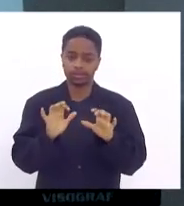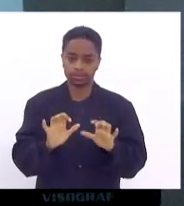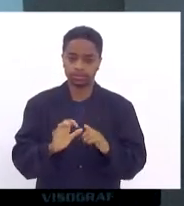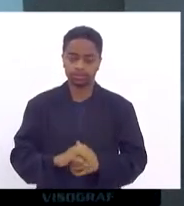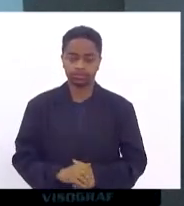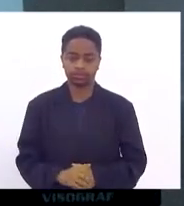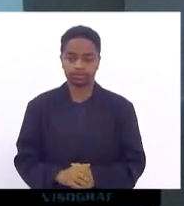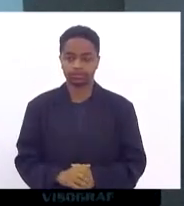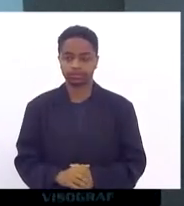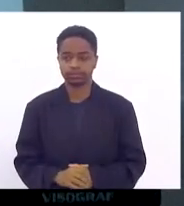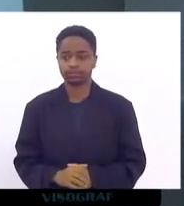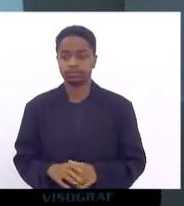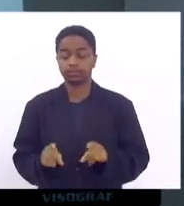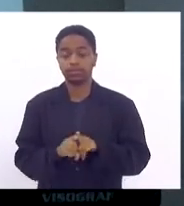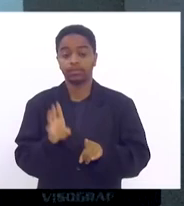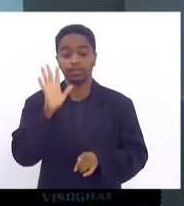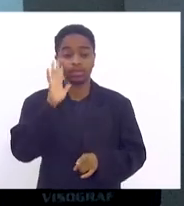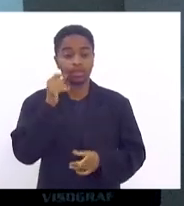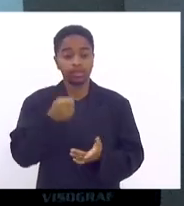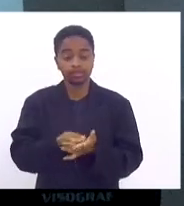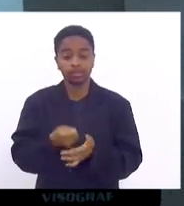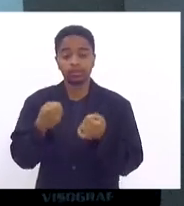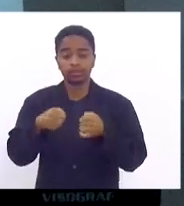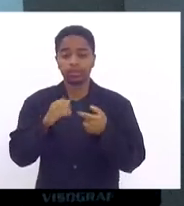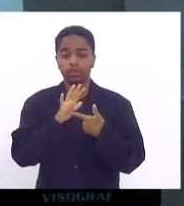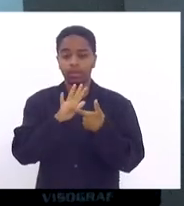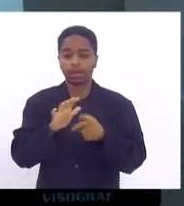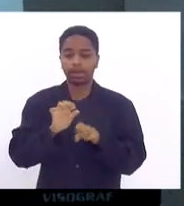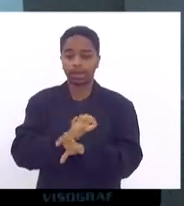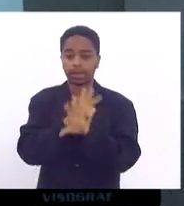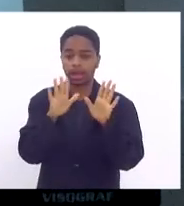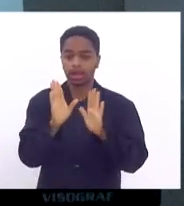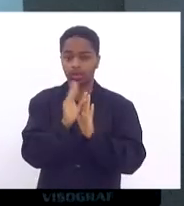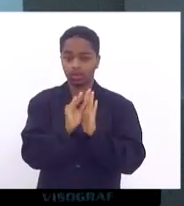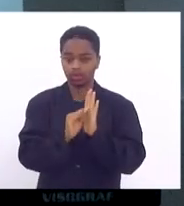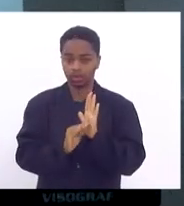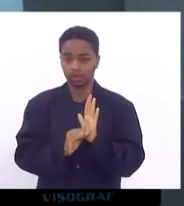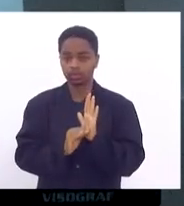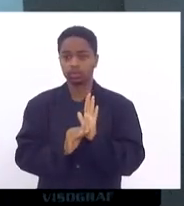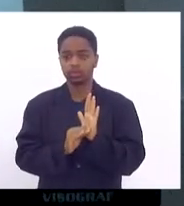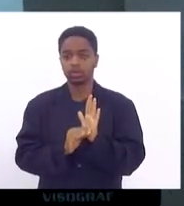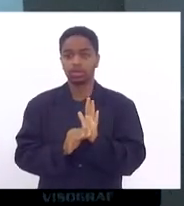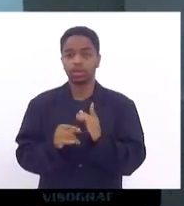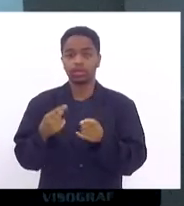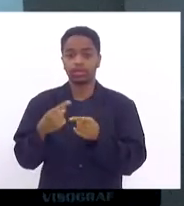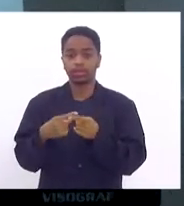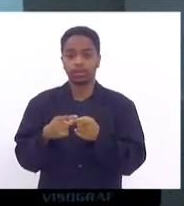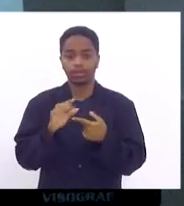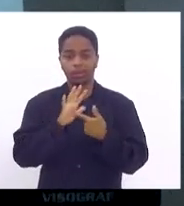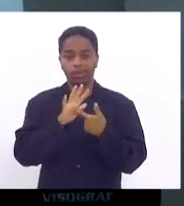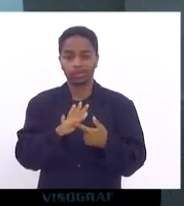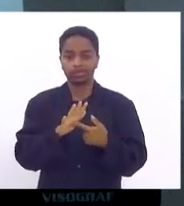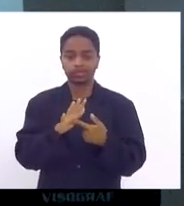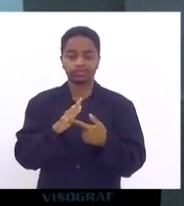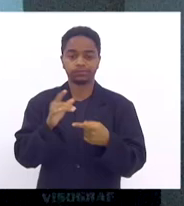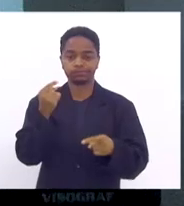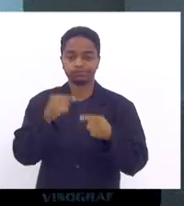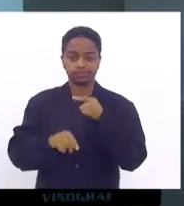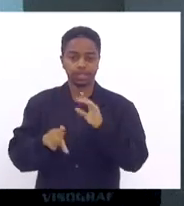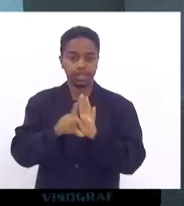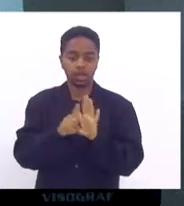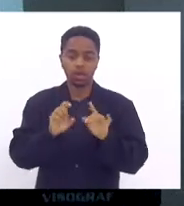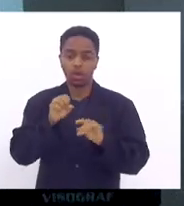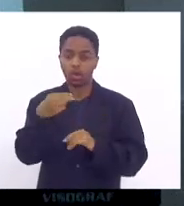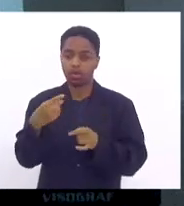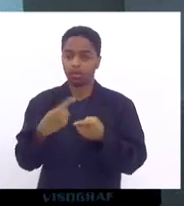eh a decisão que tem que conter de forma Clara esse conteúdo que tá sendo considerado ilícito né o conteúdo que motivou a medida